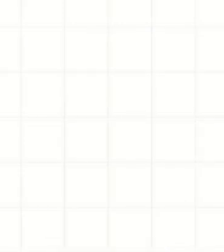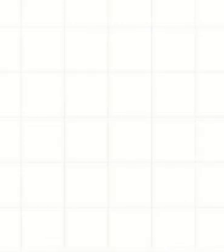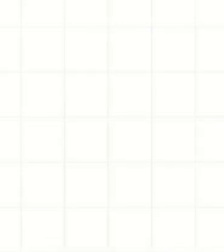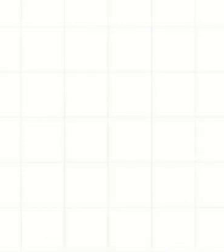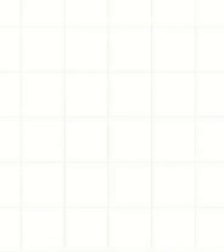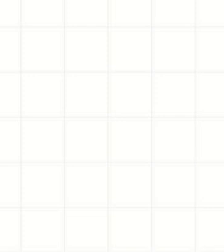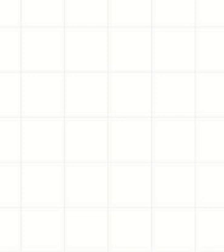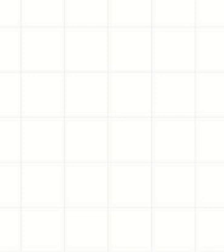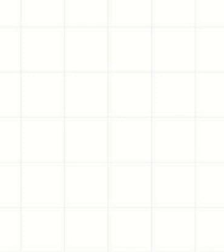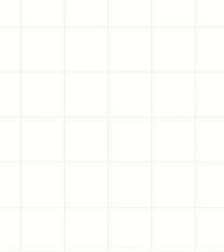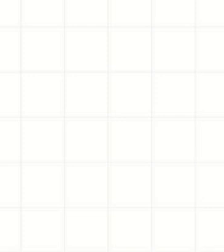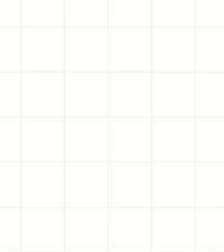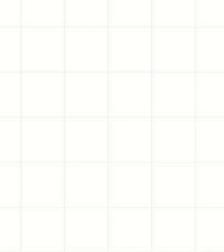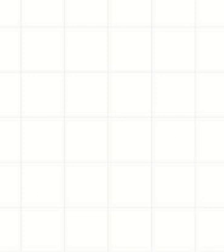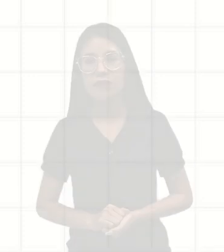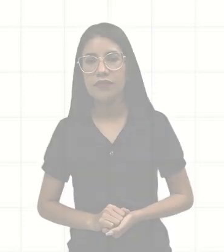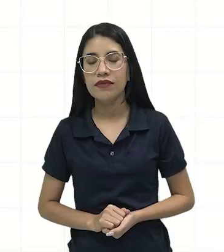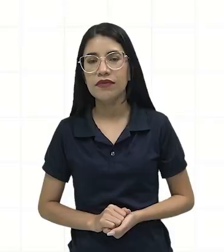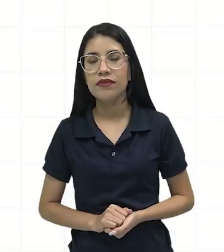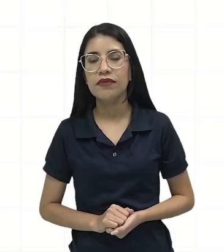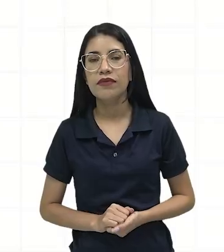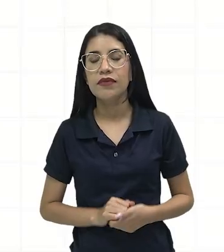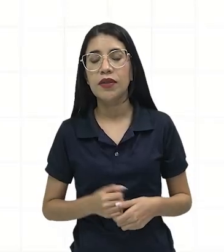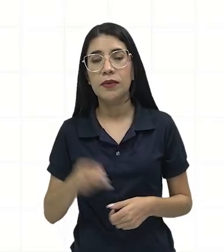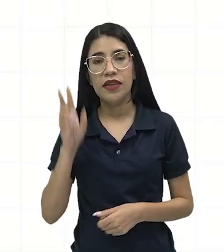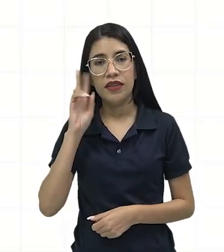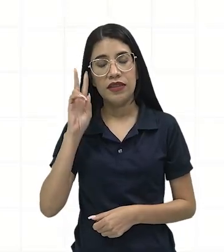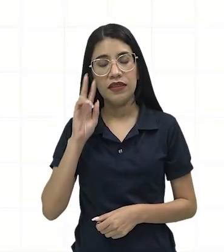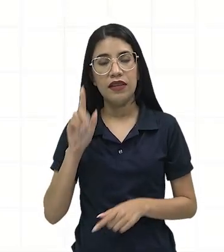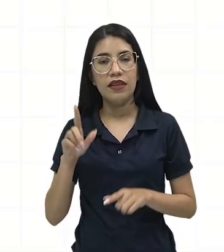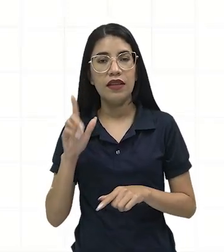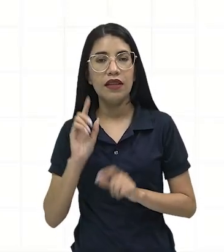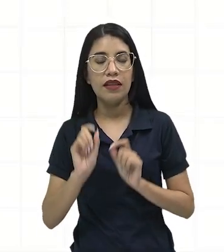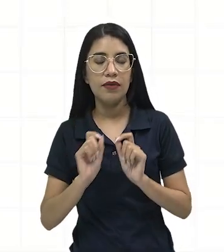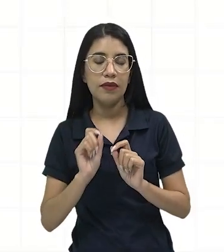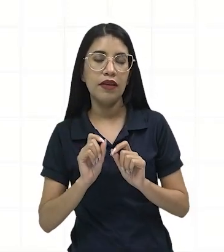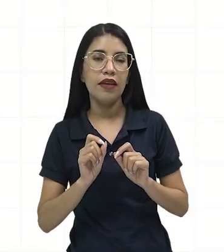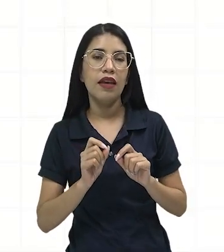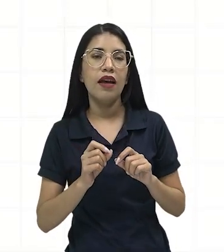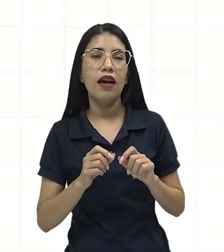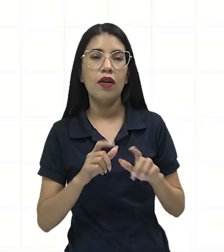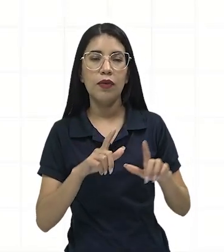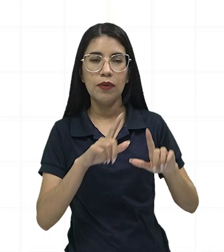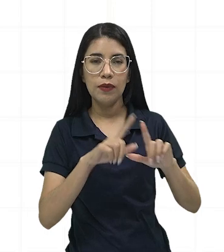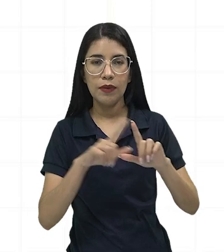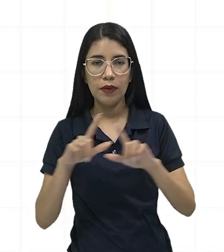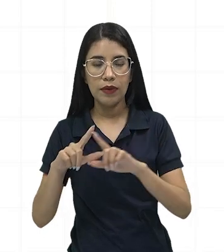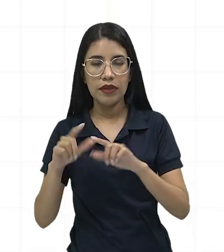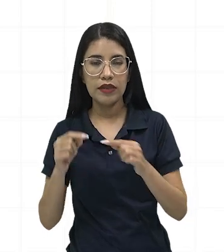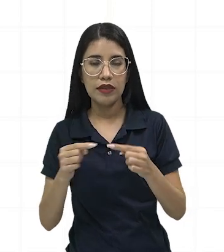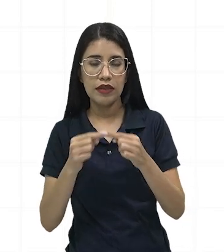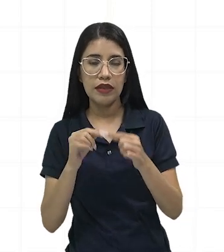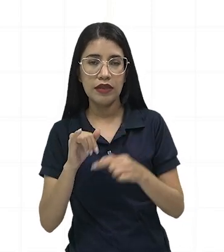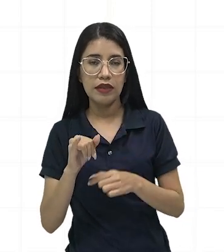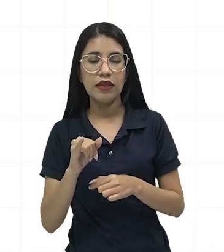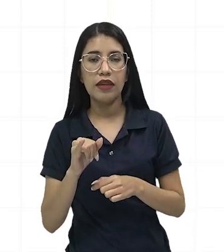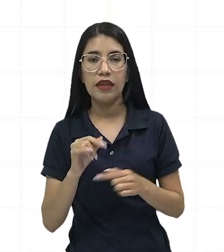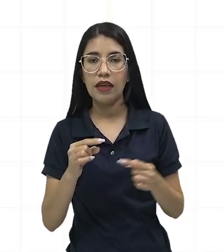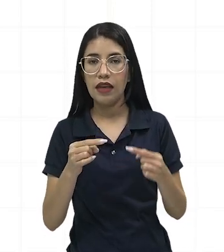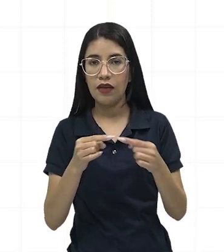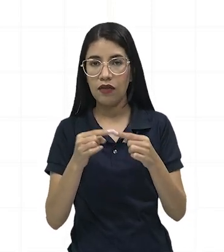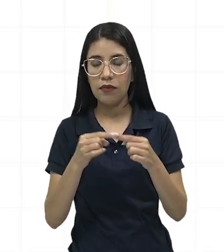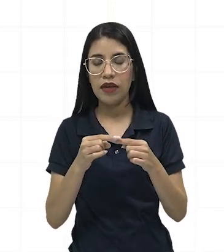de congruência. Eu tenho que encaixar eles num dos casos de congruência. Se não tiver nesses